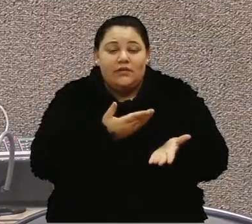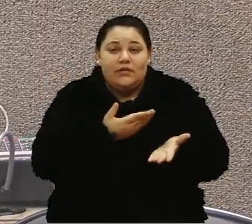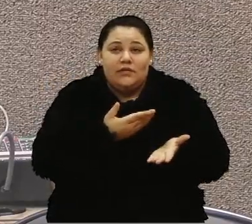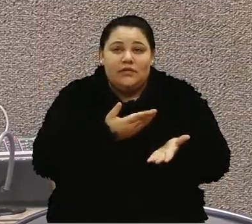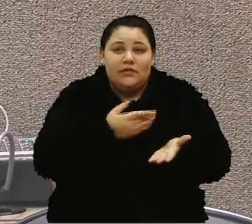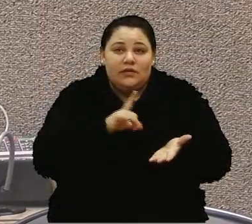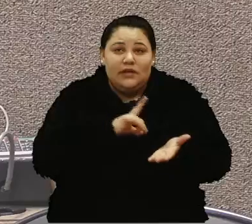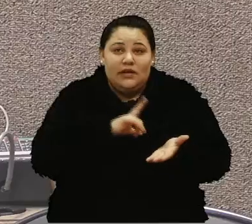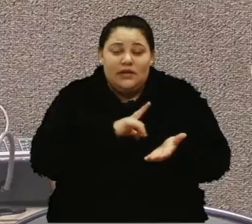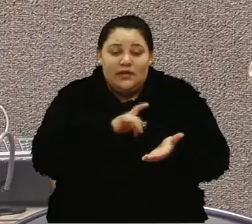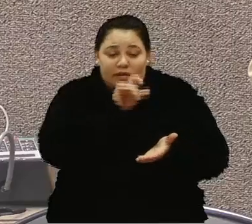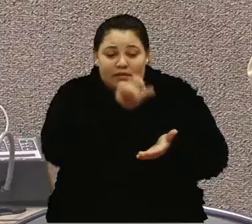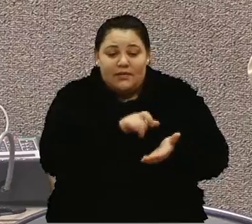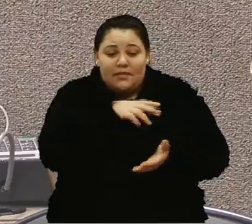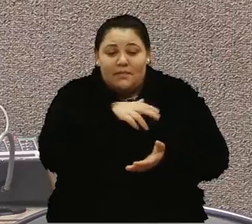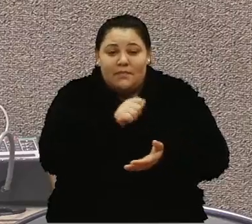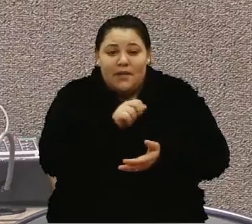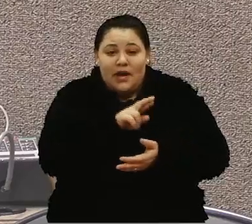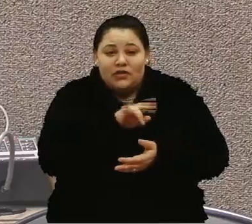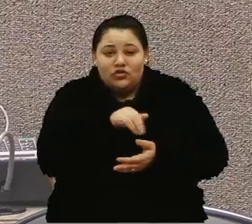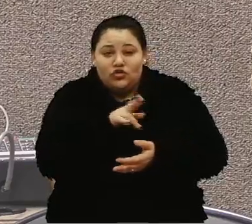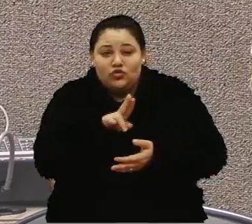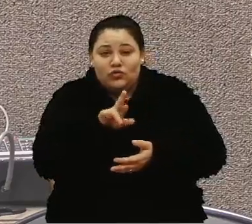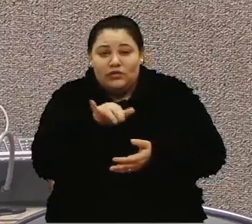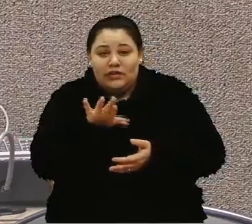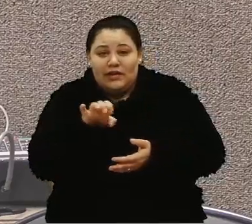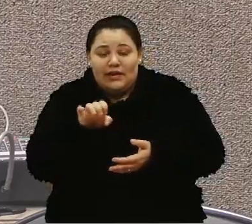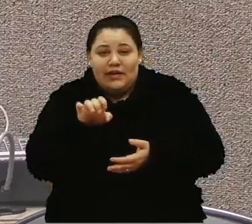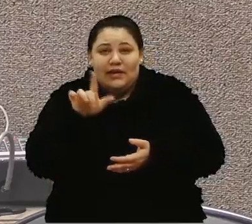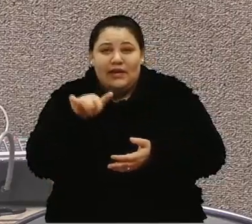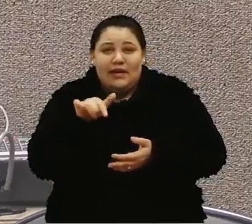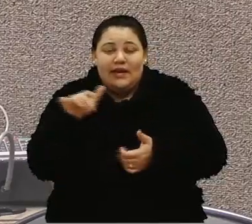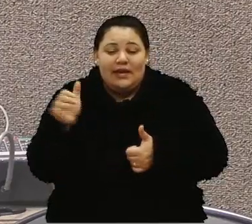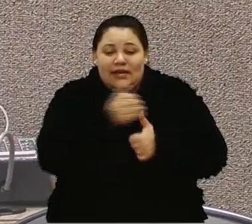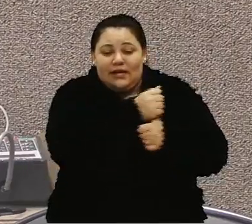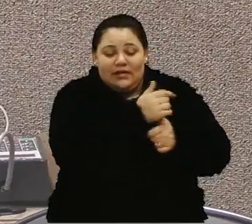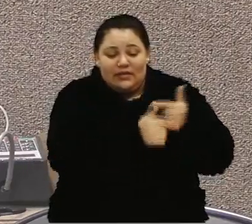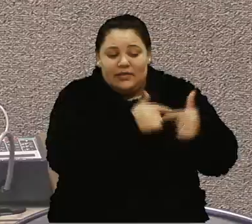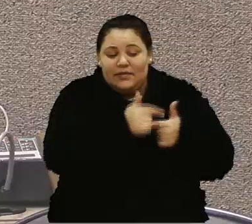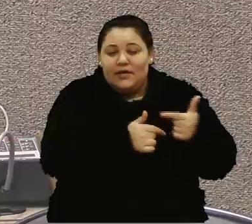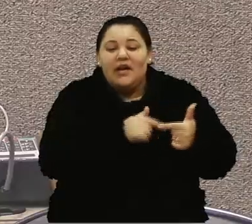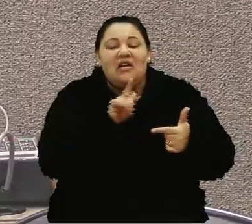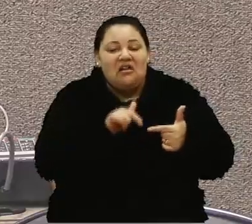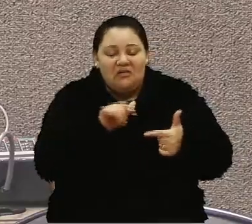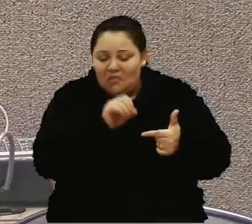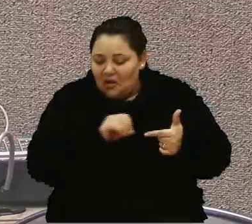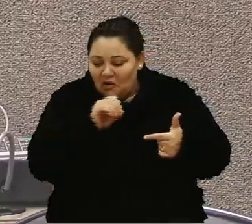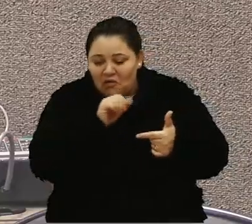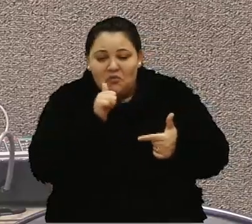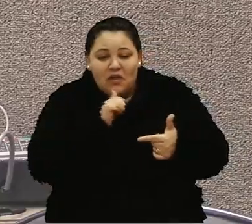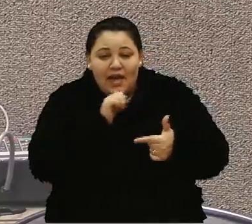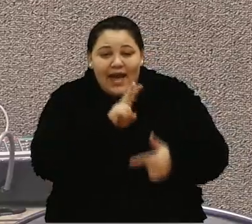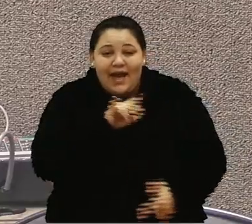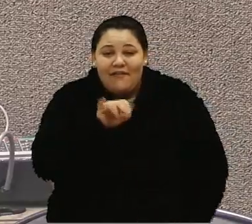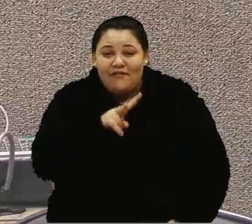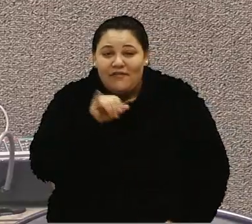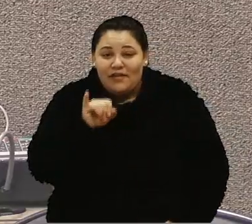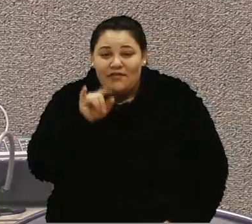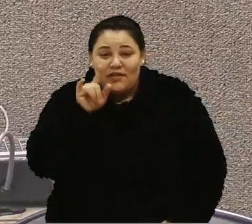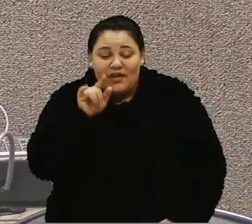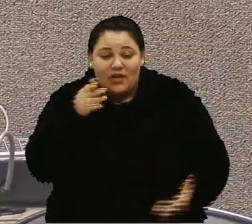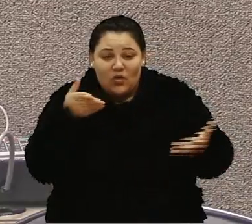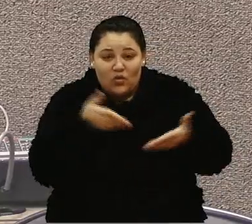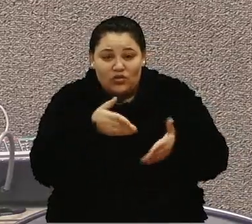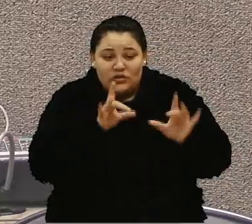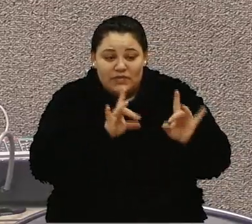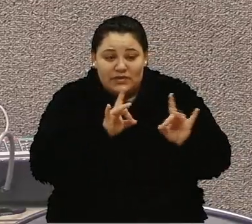conselheira tutelar. A Lu, que era uma baita de uma menina que mora ali no Eusébio Bertão de Queiroz. A Vive, que hoje é especialista